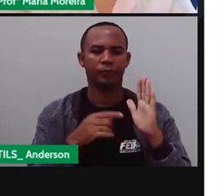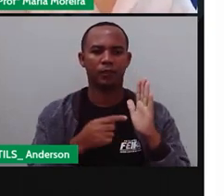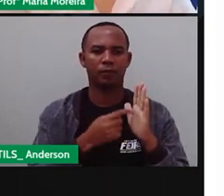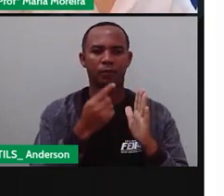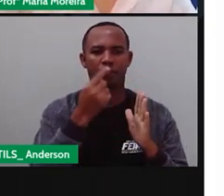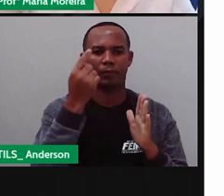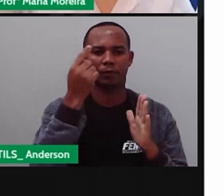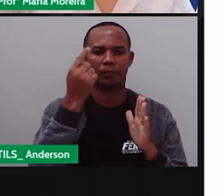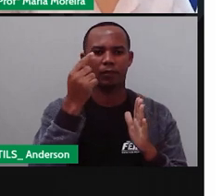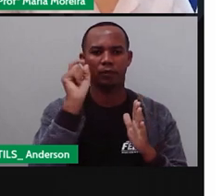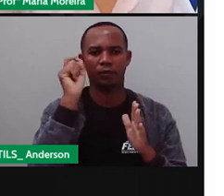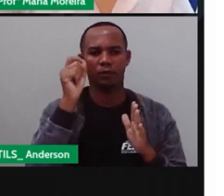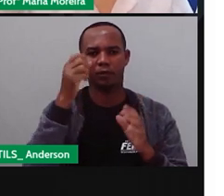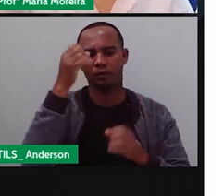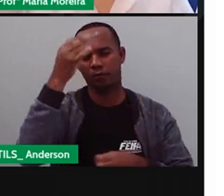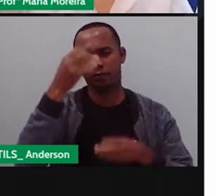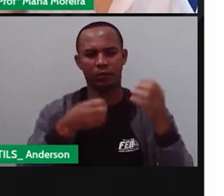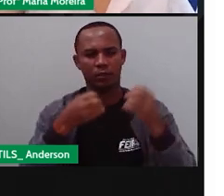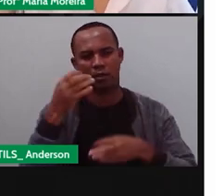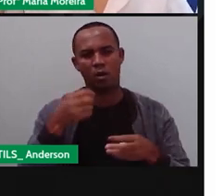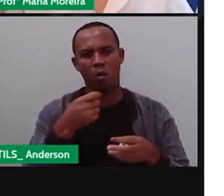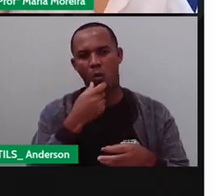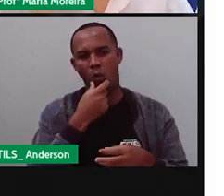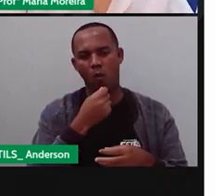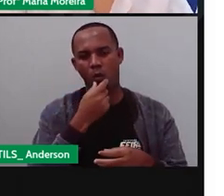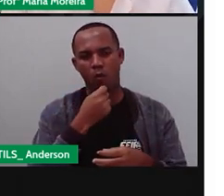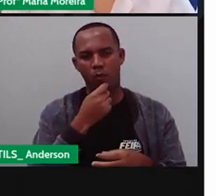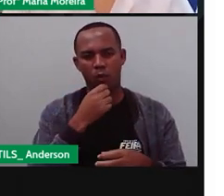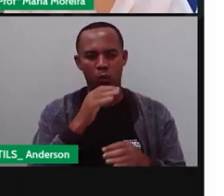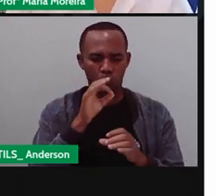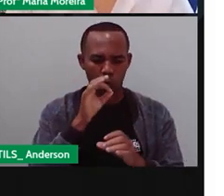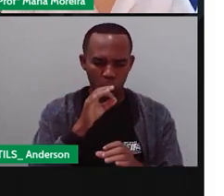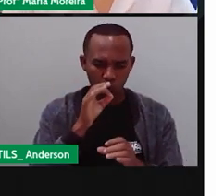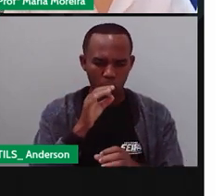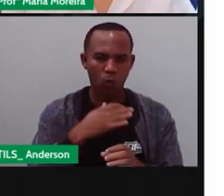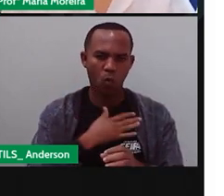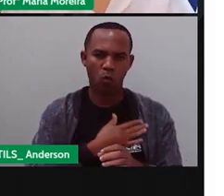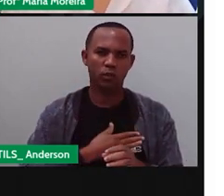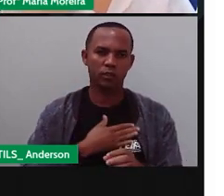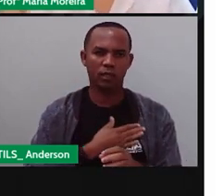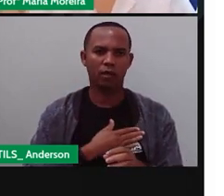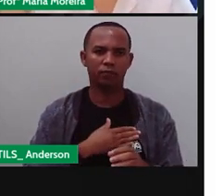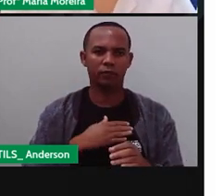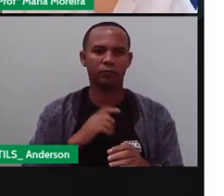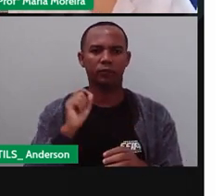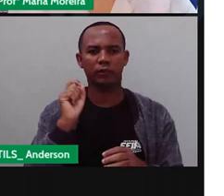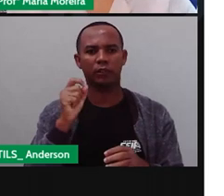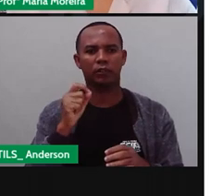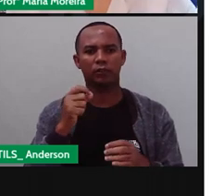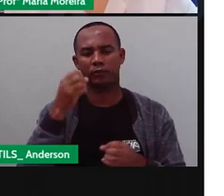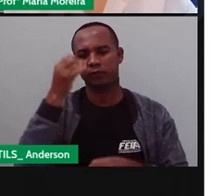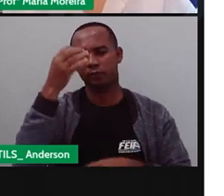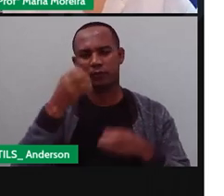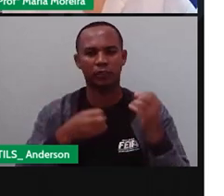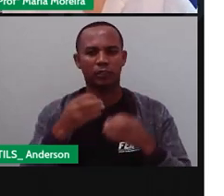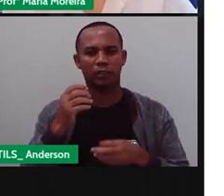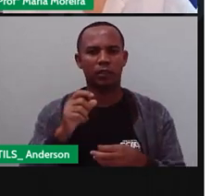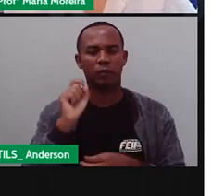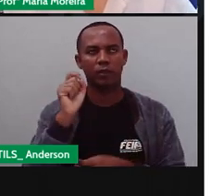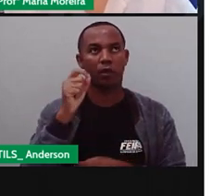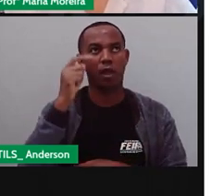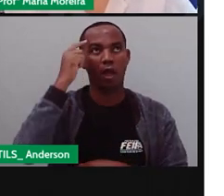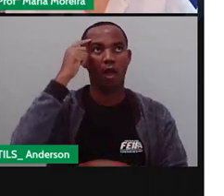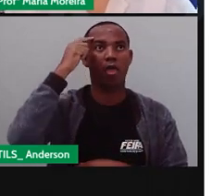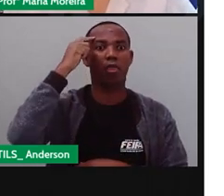fala o quê? Do americano Marvin Stone, que ele adorava bebida e tal e tal. E aí ele fala como, né, ele teve